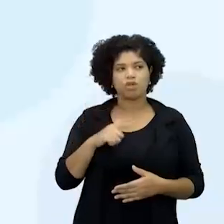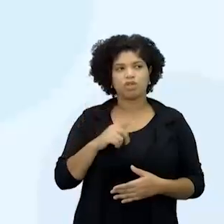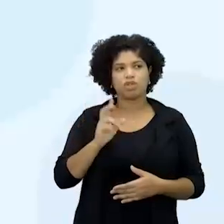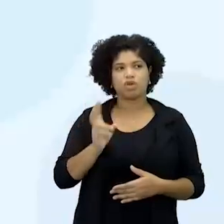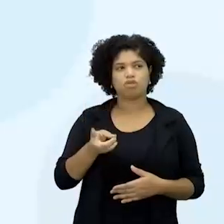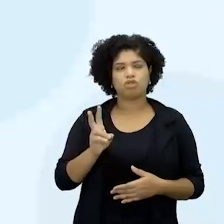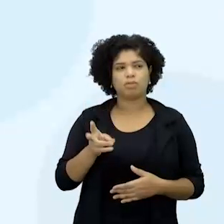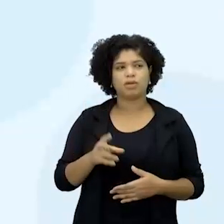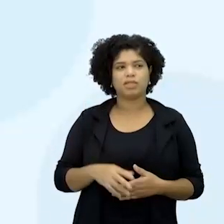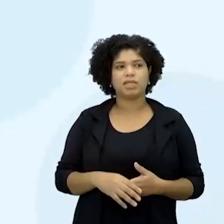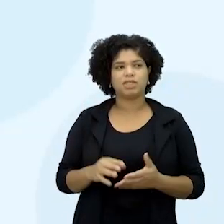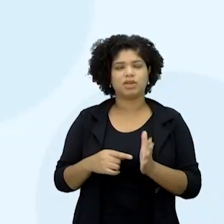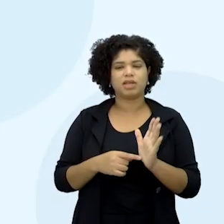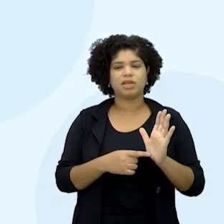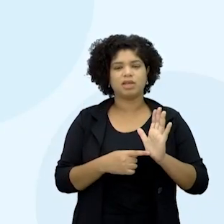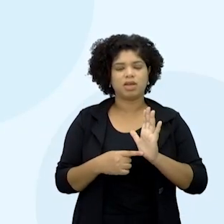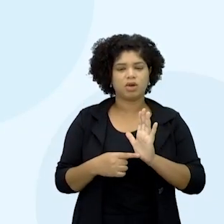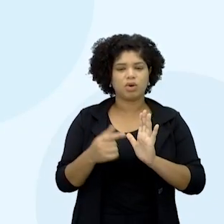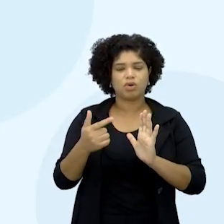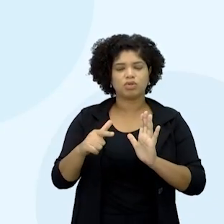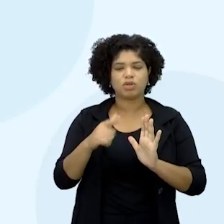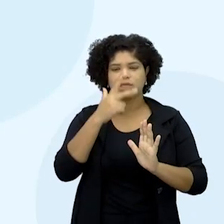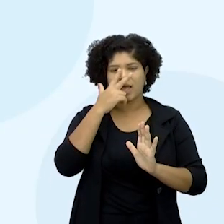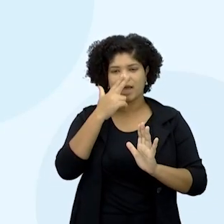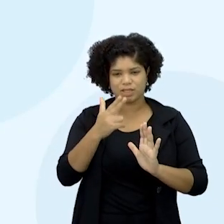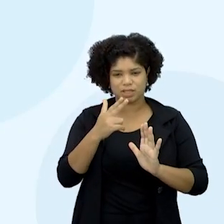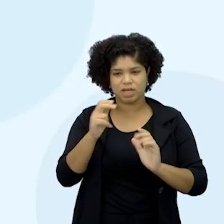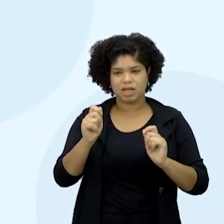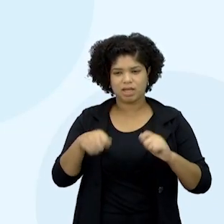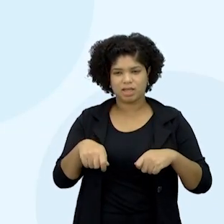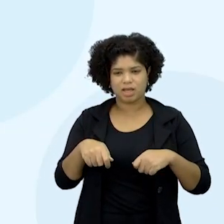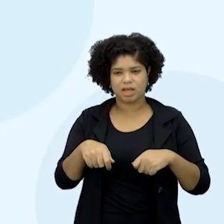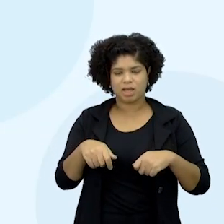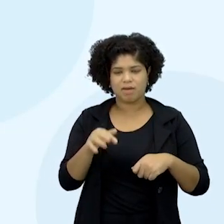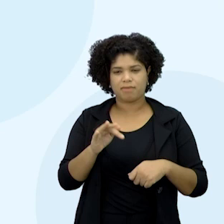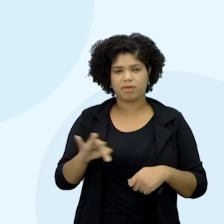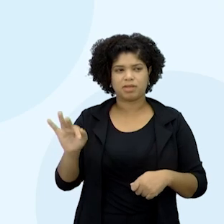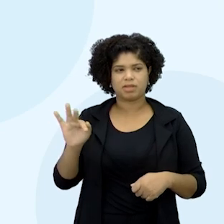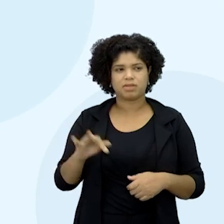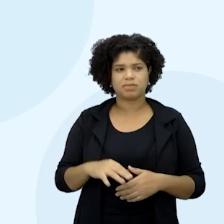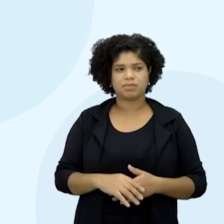norteadora. Que influência isso pode ter na